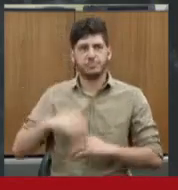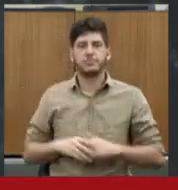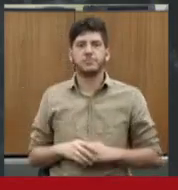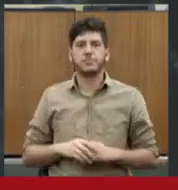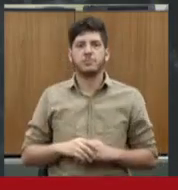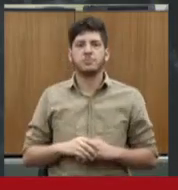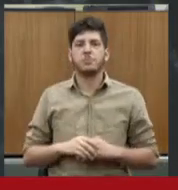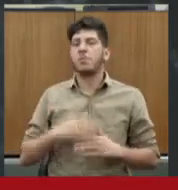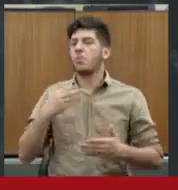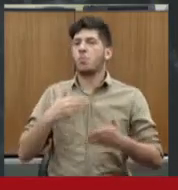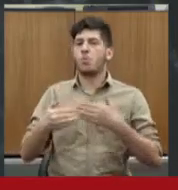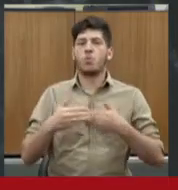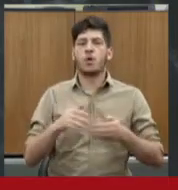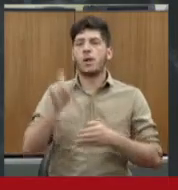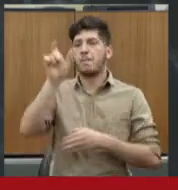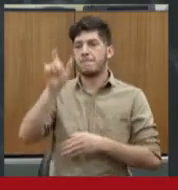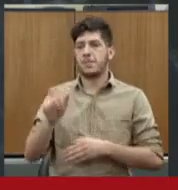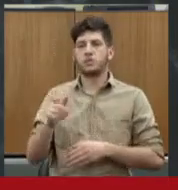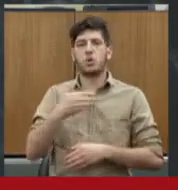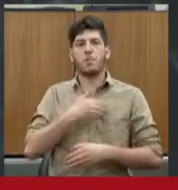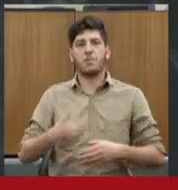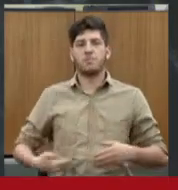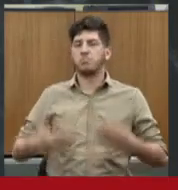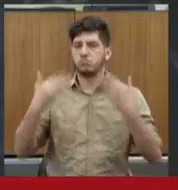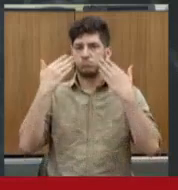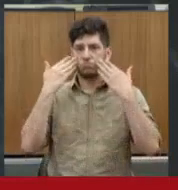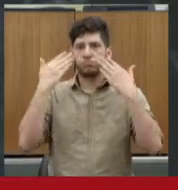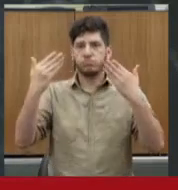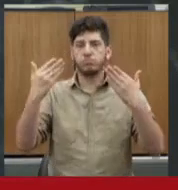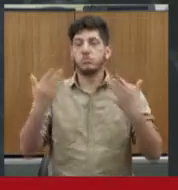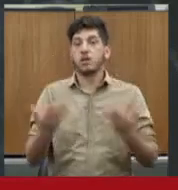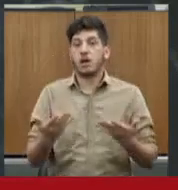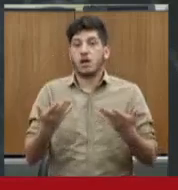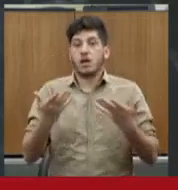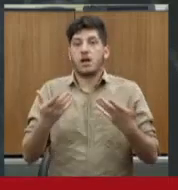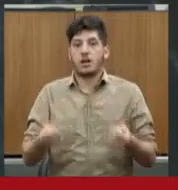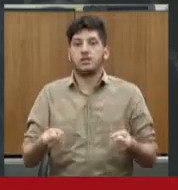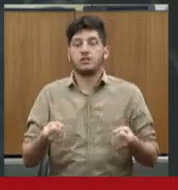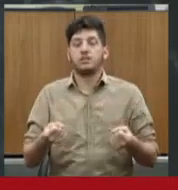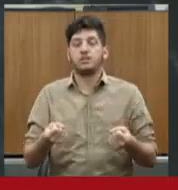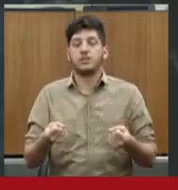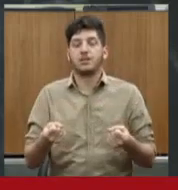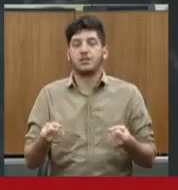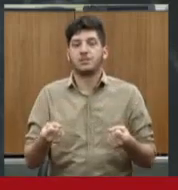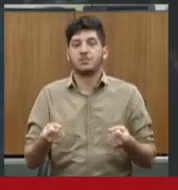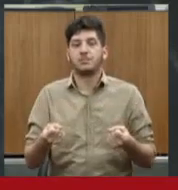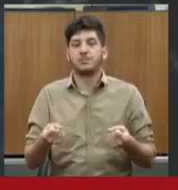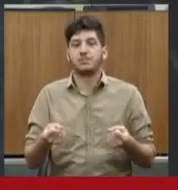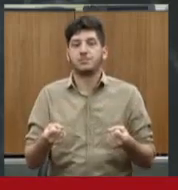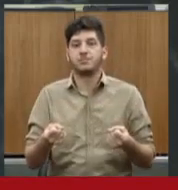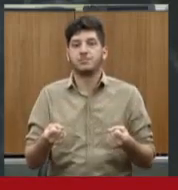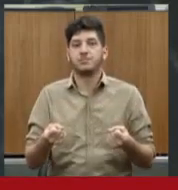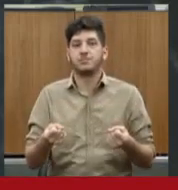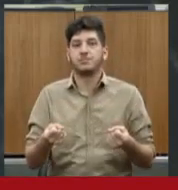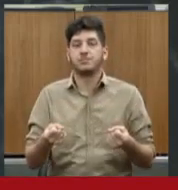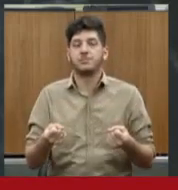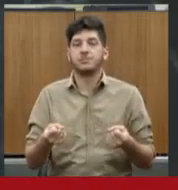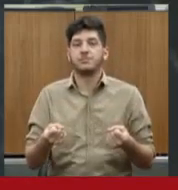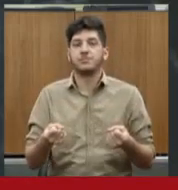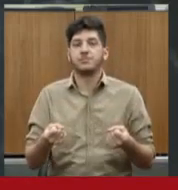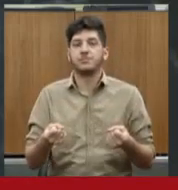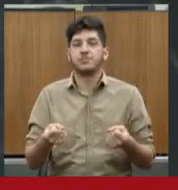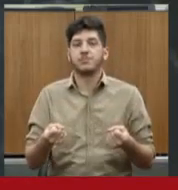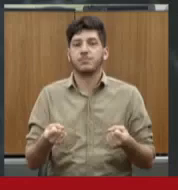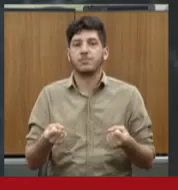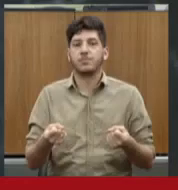que tiver a ventura de, ao dar curso à sua incursão na